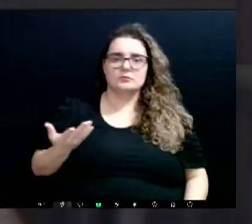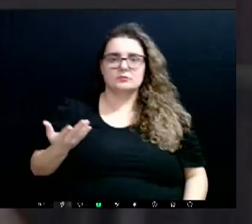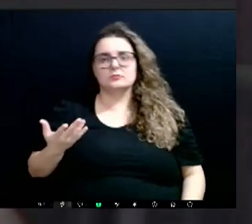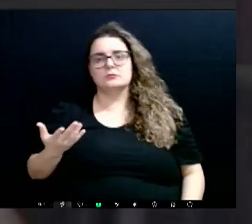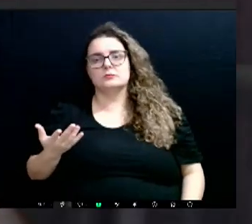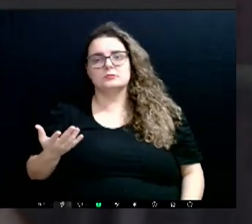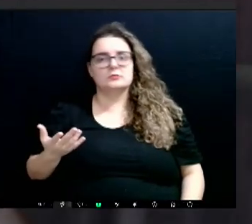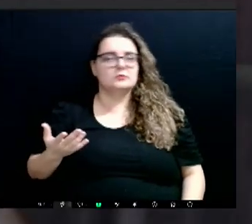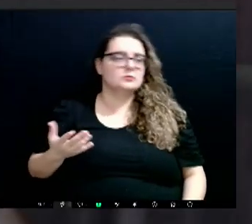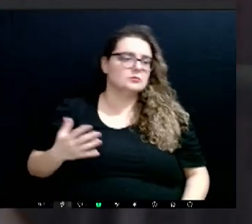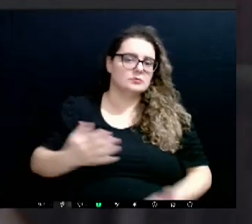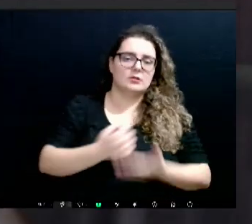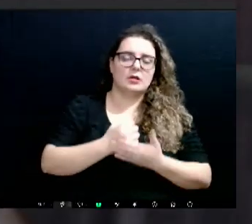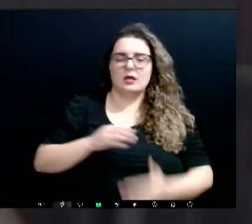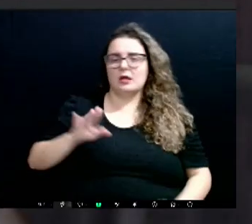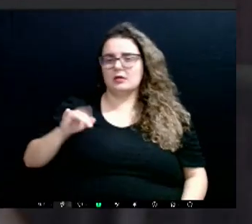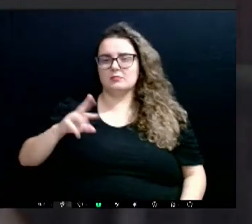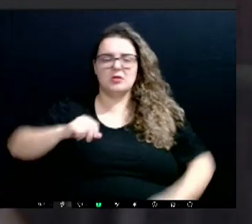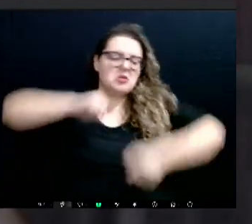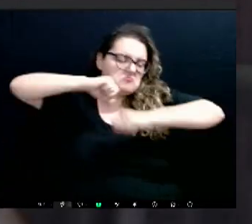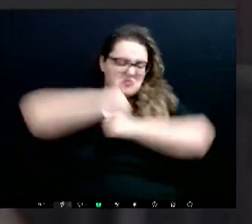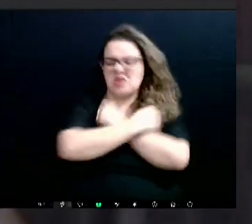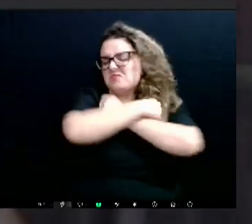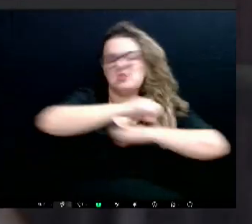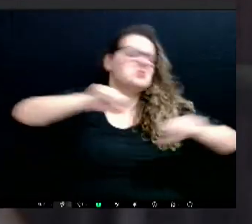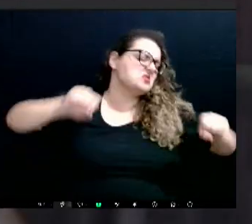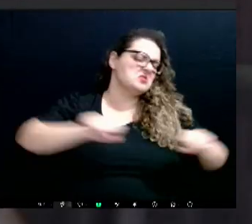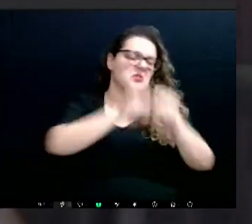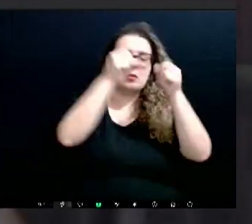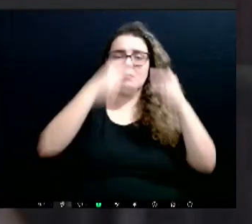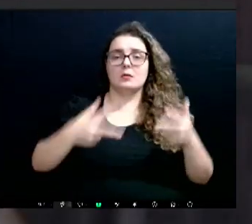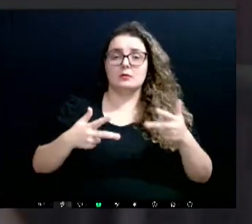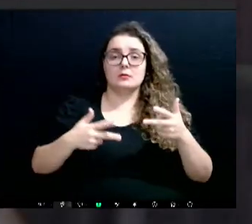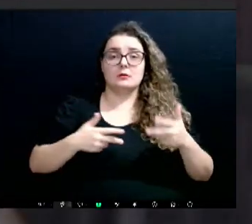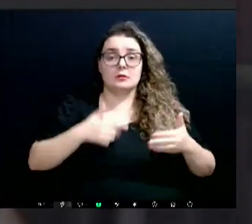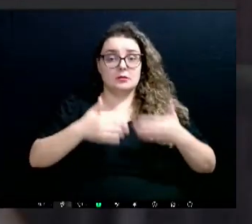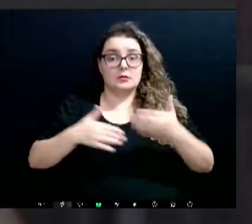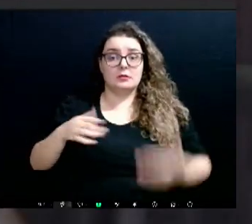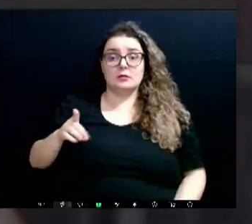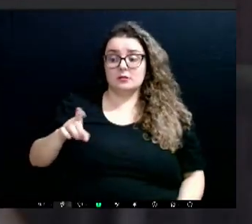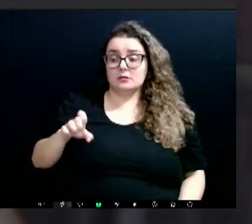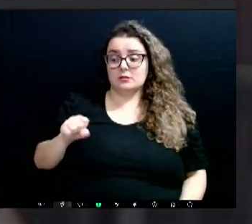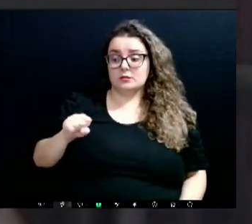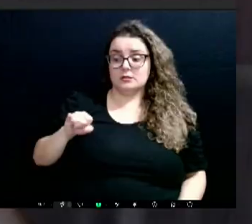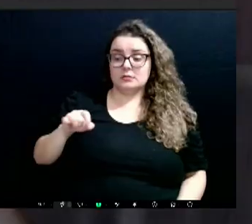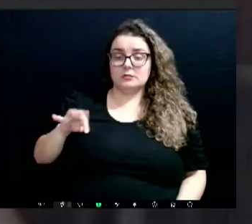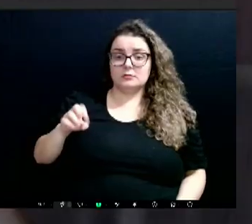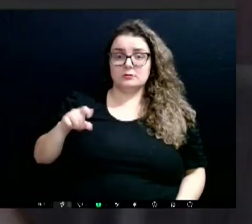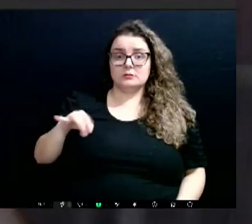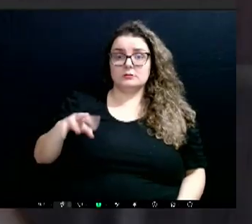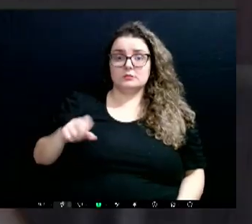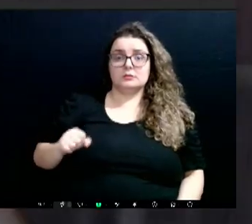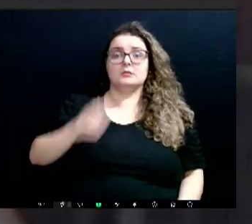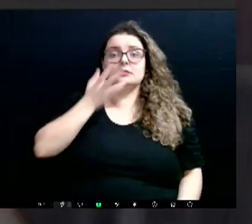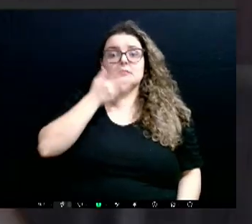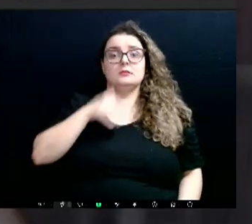birra e quebra as coisas, e a gente faz todo um processo, né, de desintoxicação da criança, ou seja, só que o adulto ele consegue dar o limite e